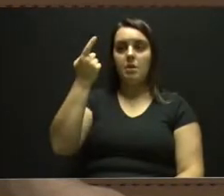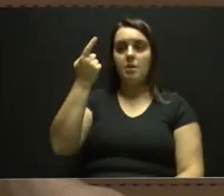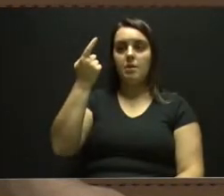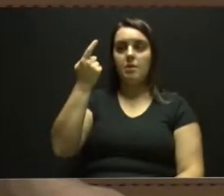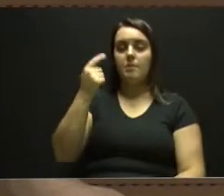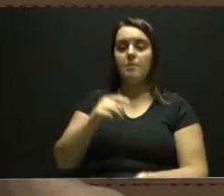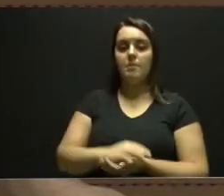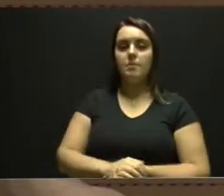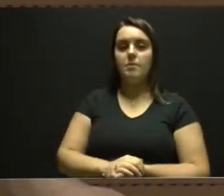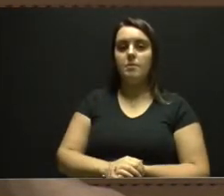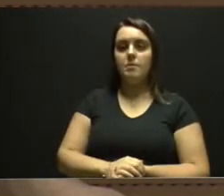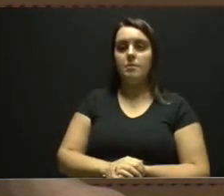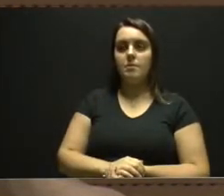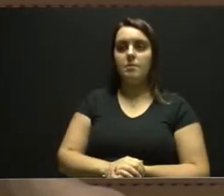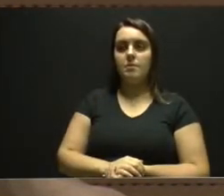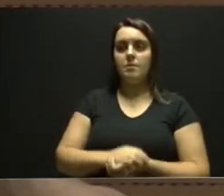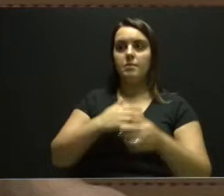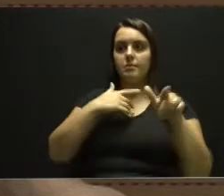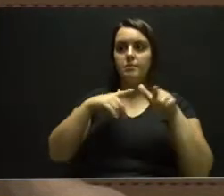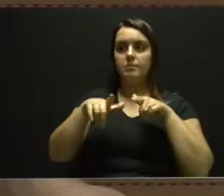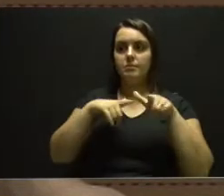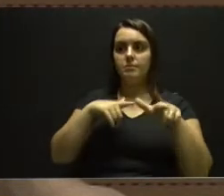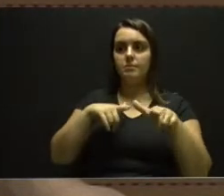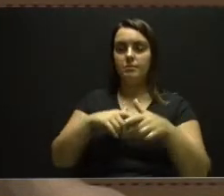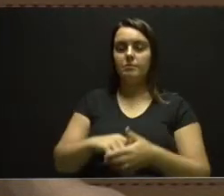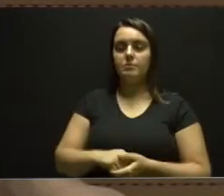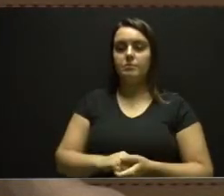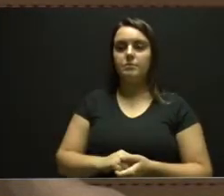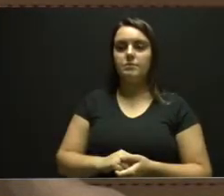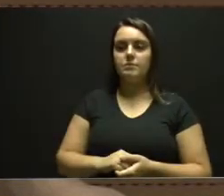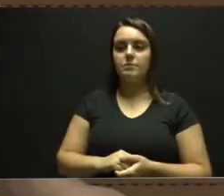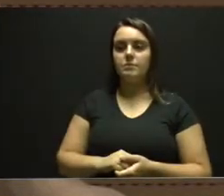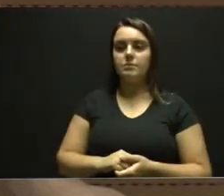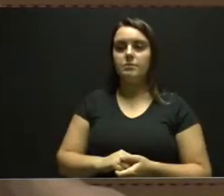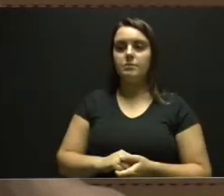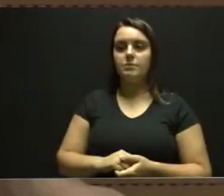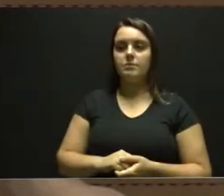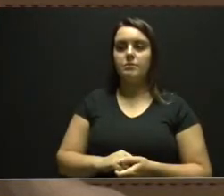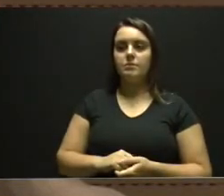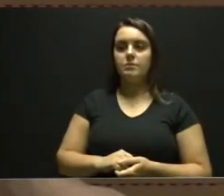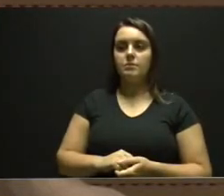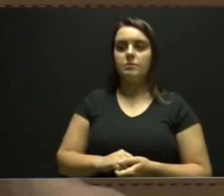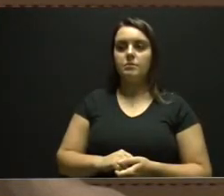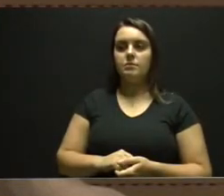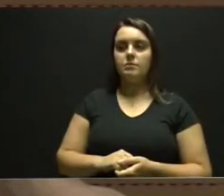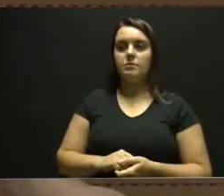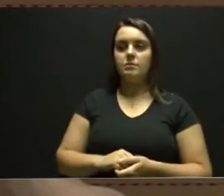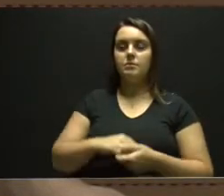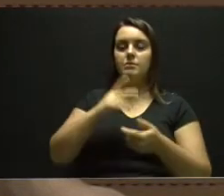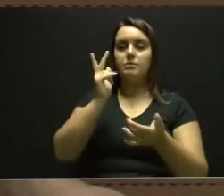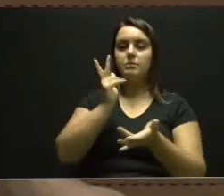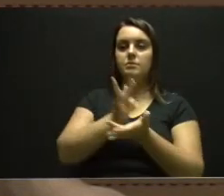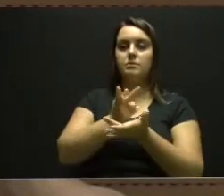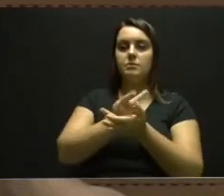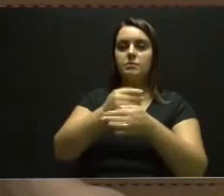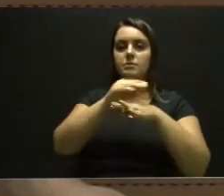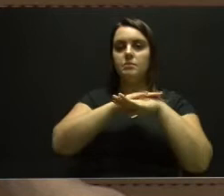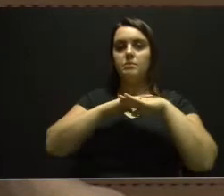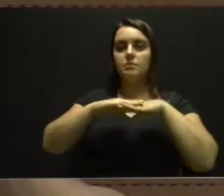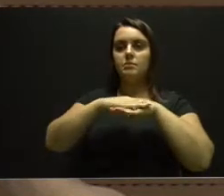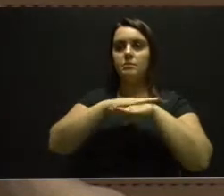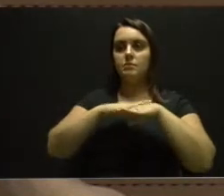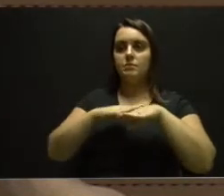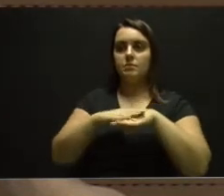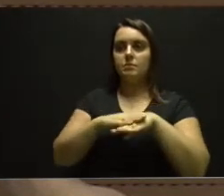envolvendo mais dessa classe trabalhadora aí eu sempre gostei de conversar né